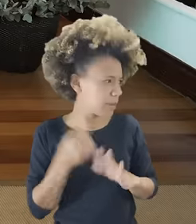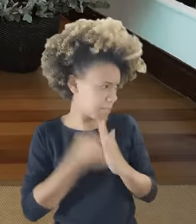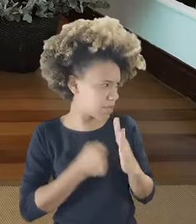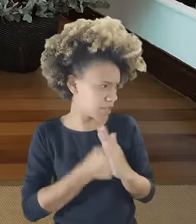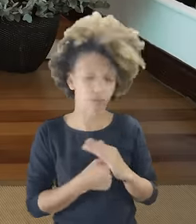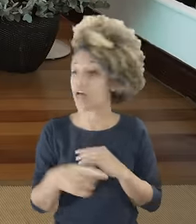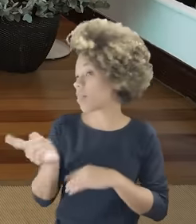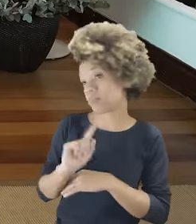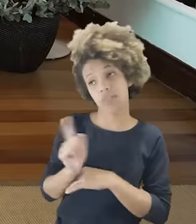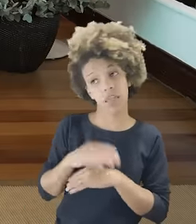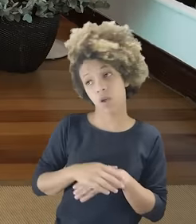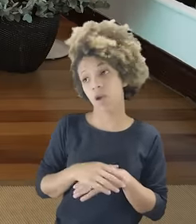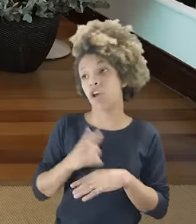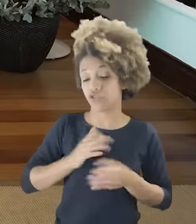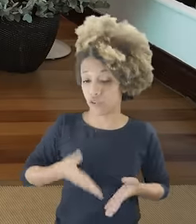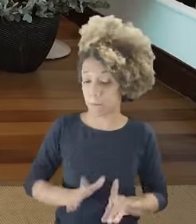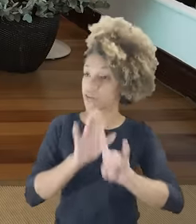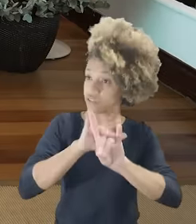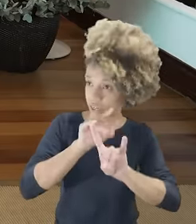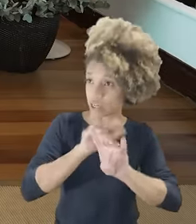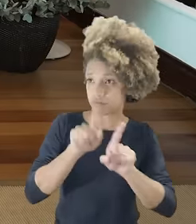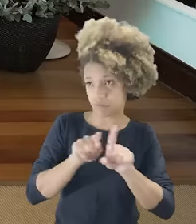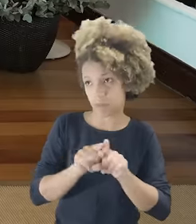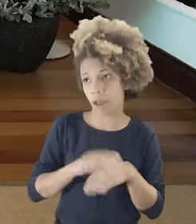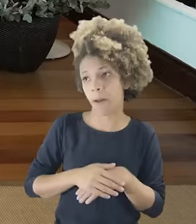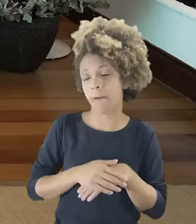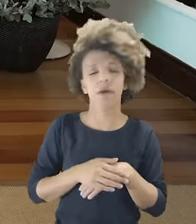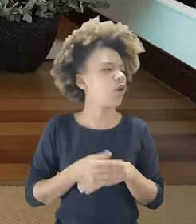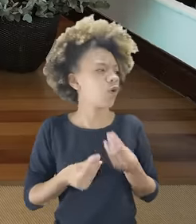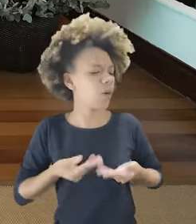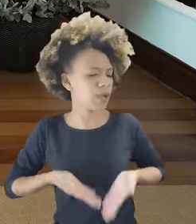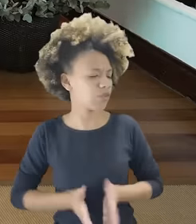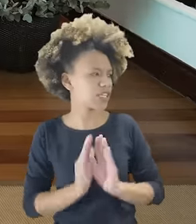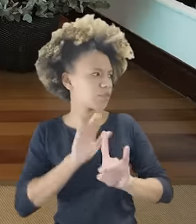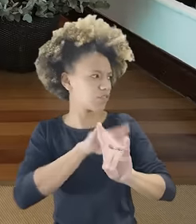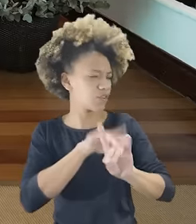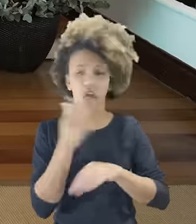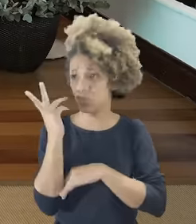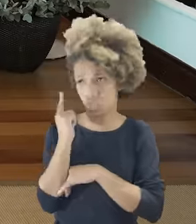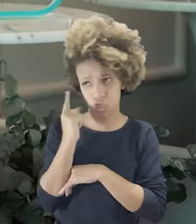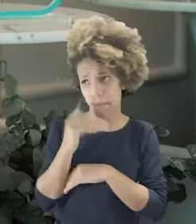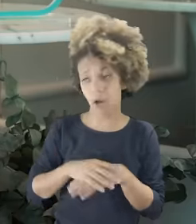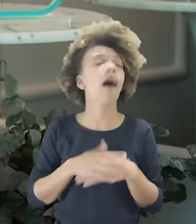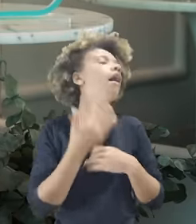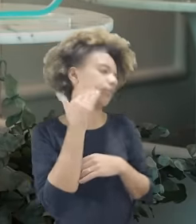imitava desde cedo ou não eu tive um parto vegano né meu parto foi tudo vegano é normal